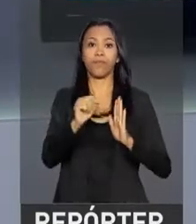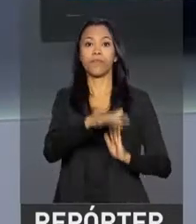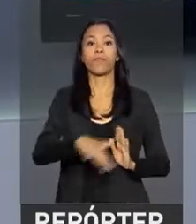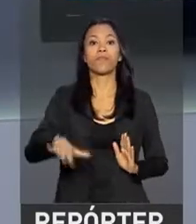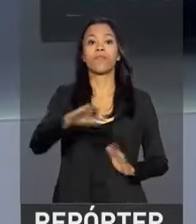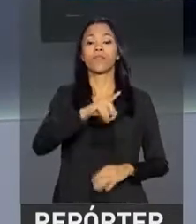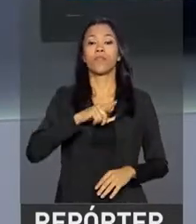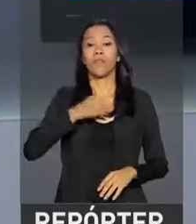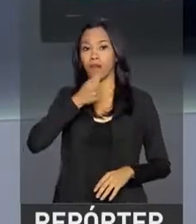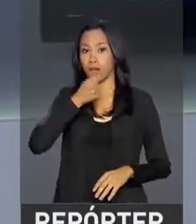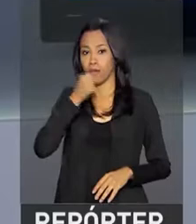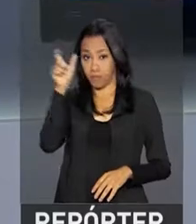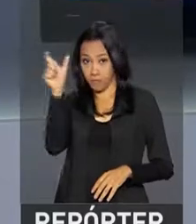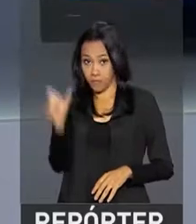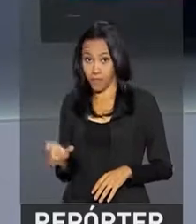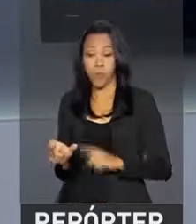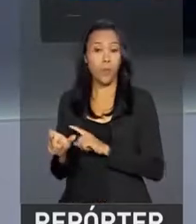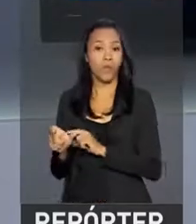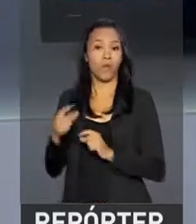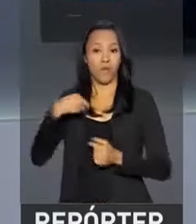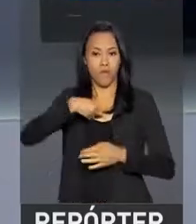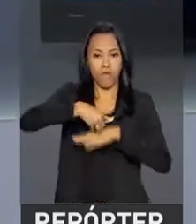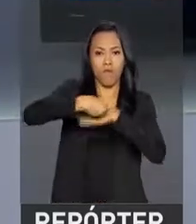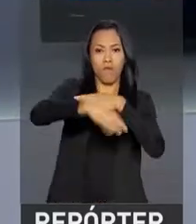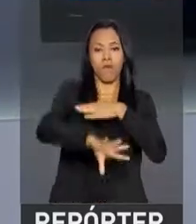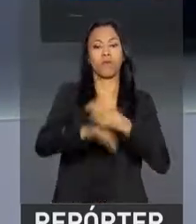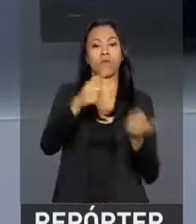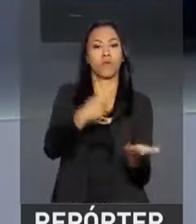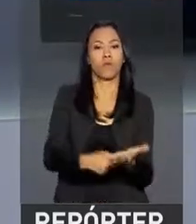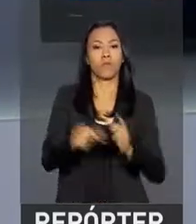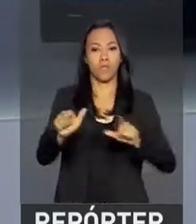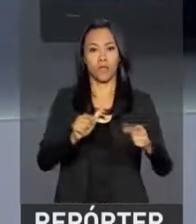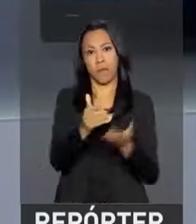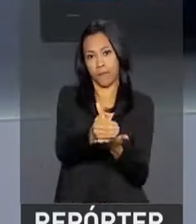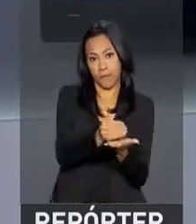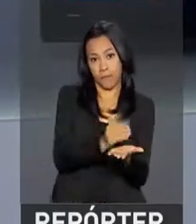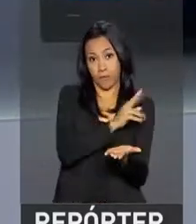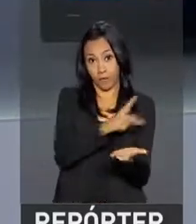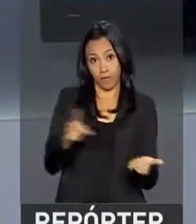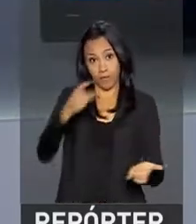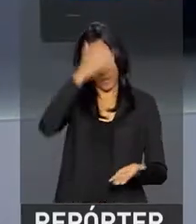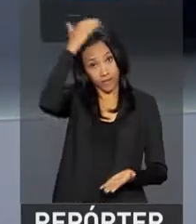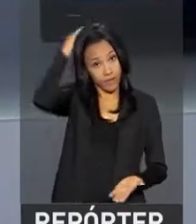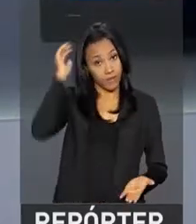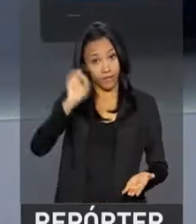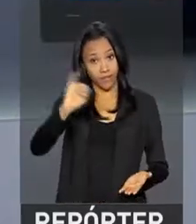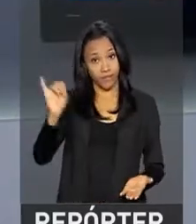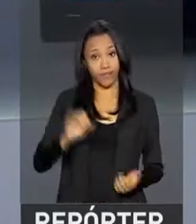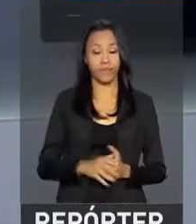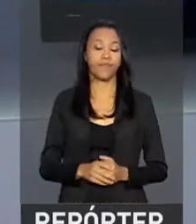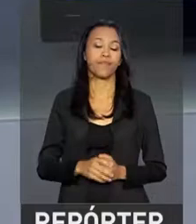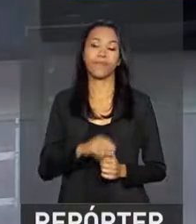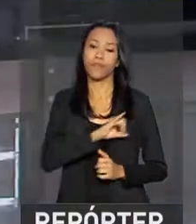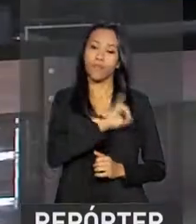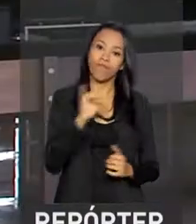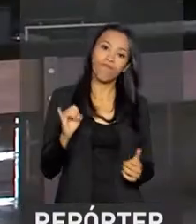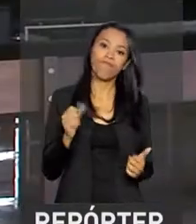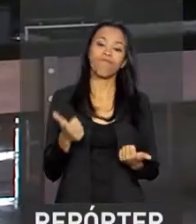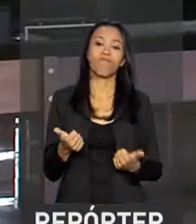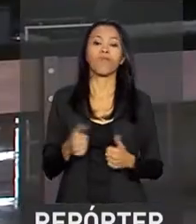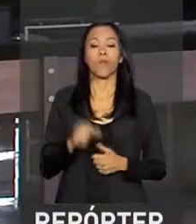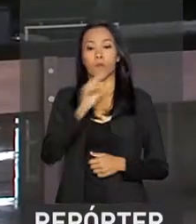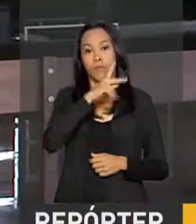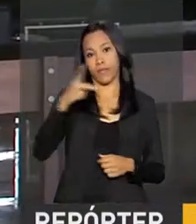repórter lua na cara ela traz informações sobre a agenda do presidente michel temer o la luna olá carol o presidente